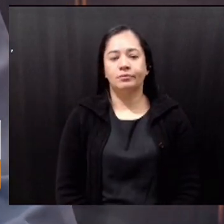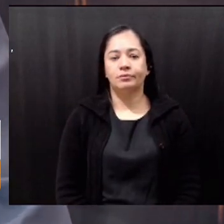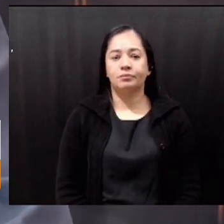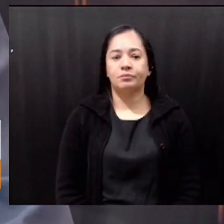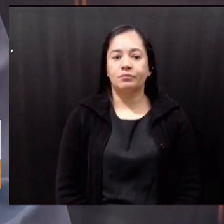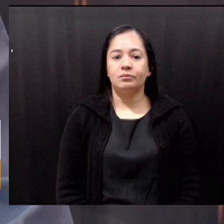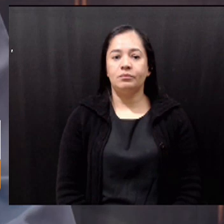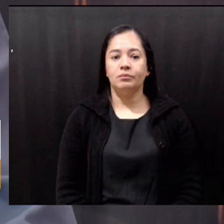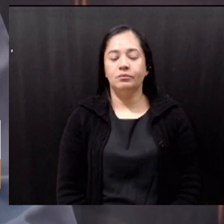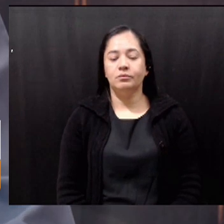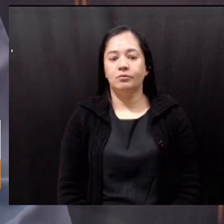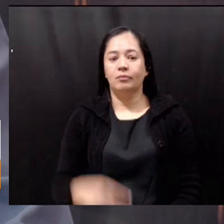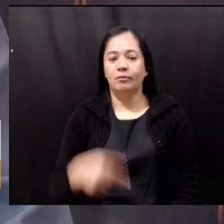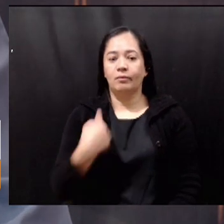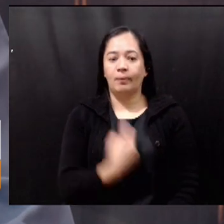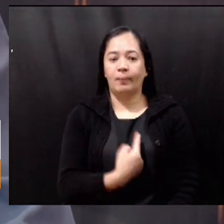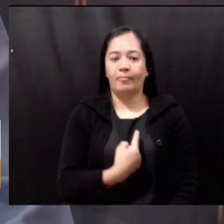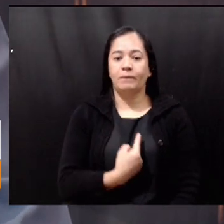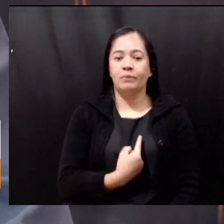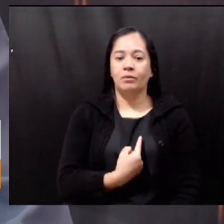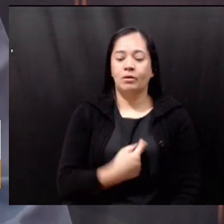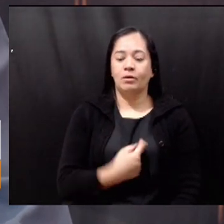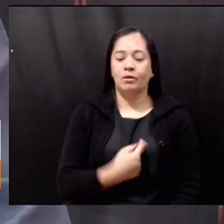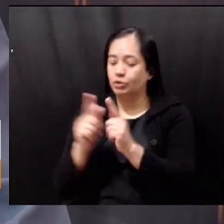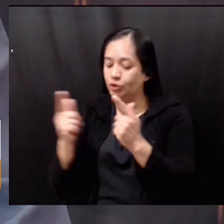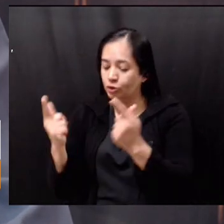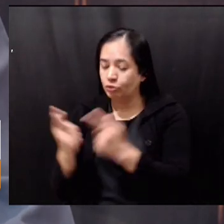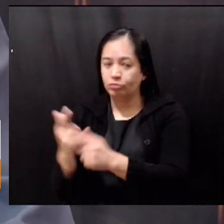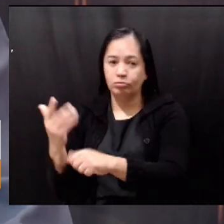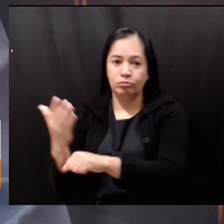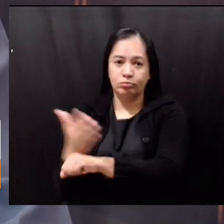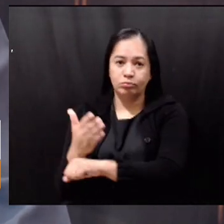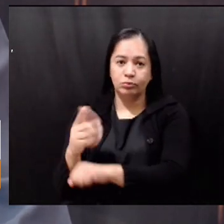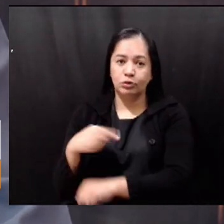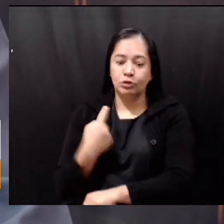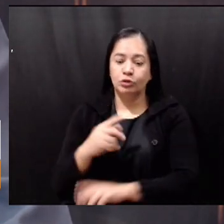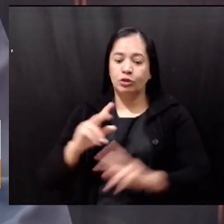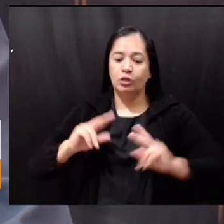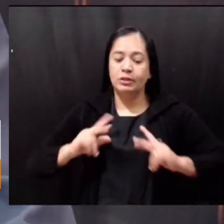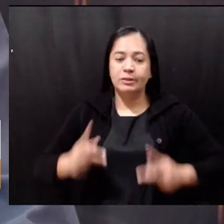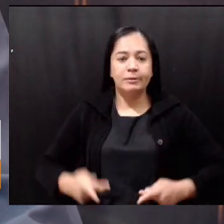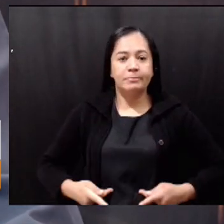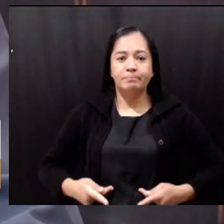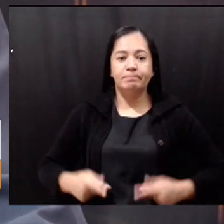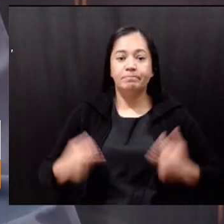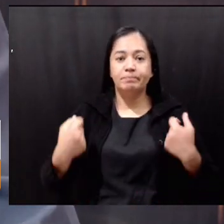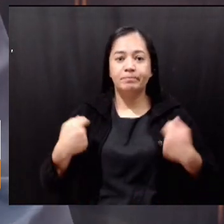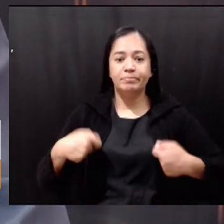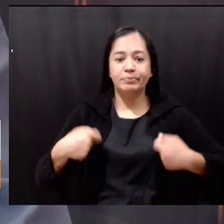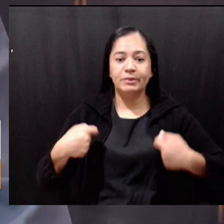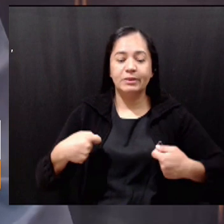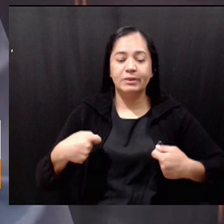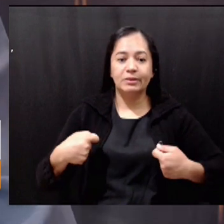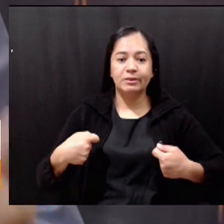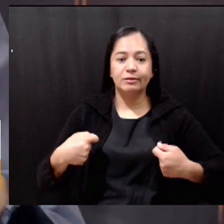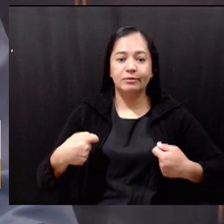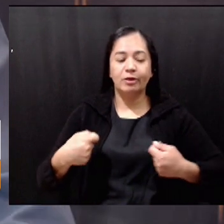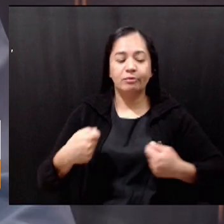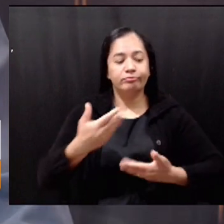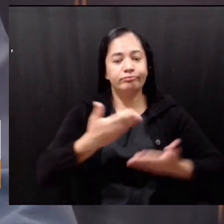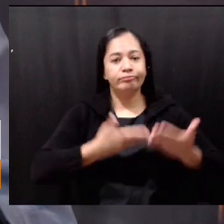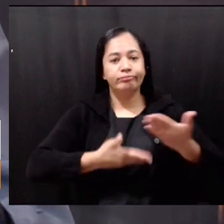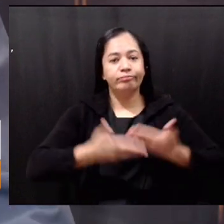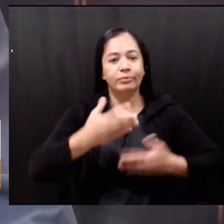nós estamos em grupos, né, somos seres gregários e nós precisamos, trocar afeto,